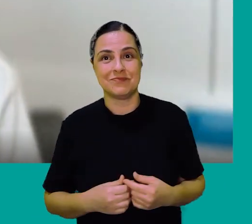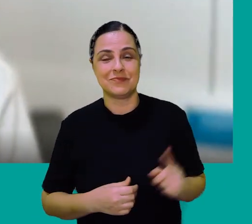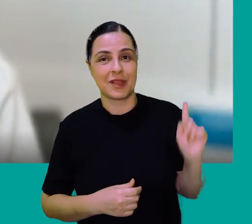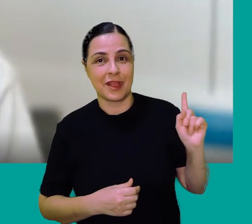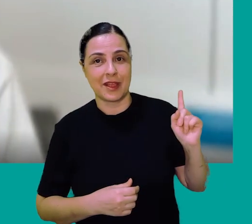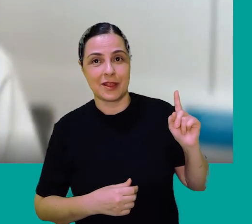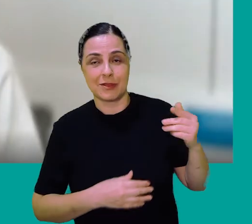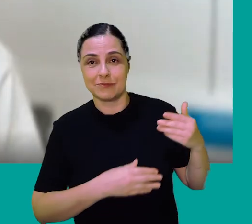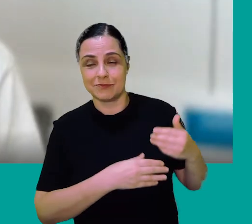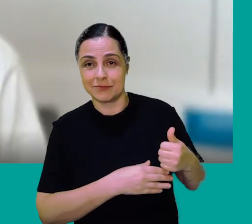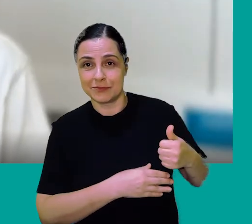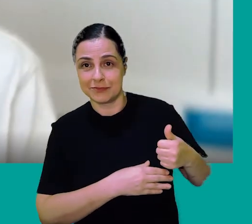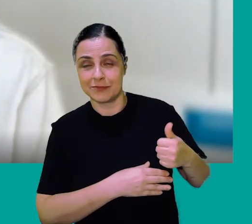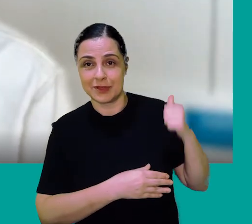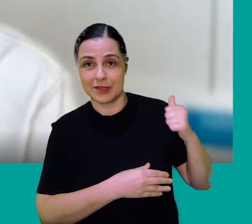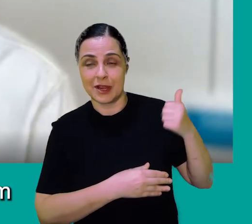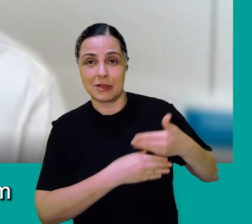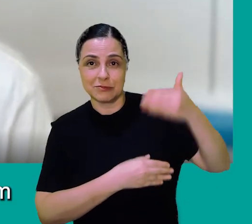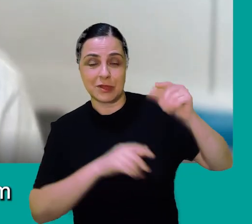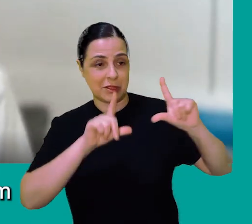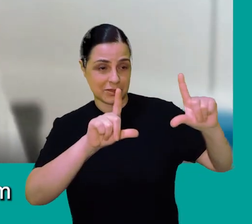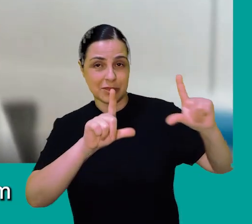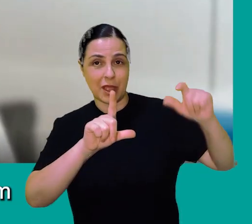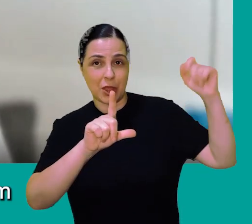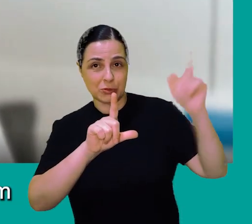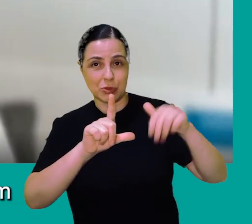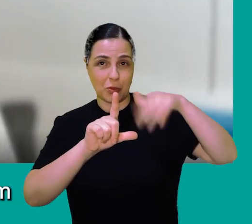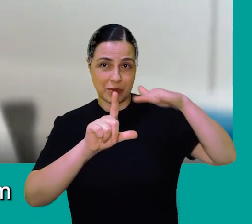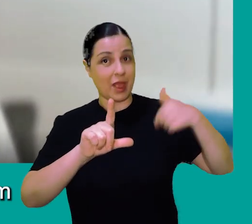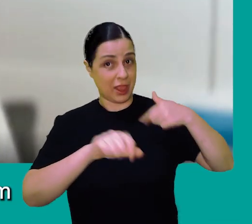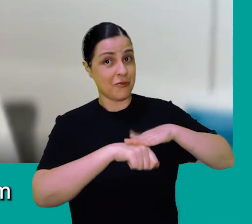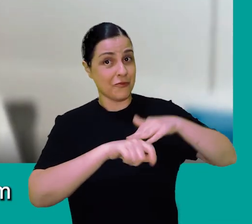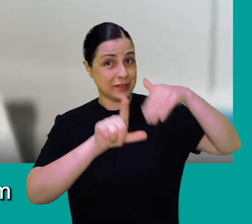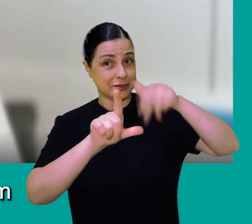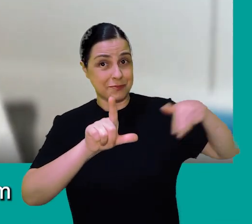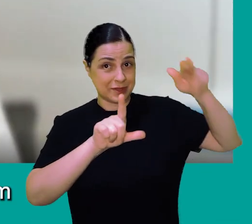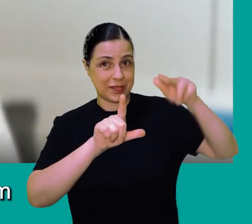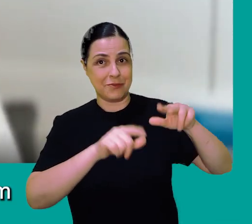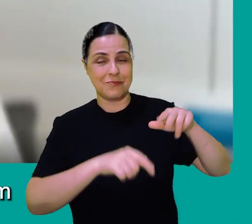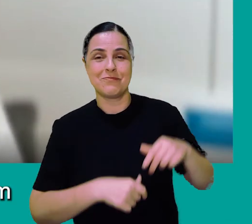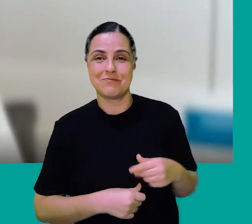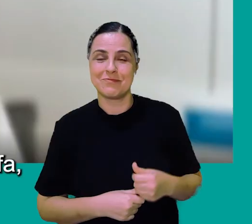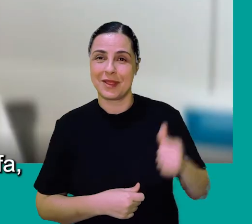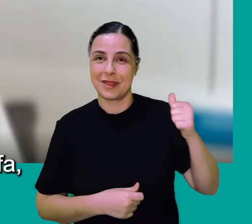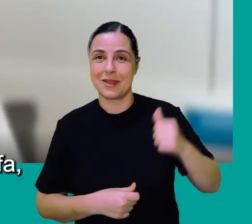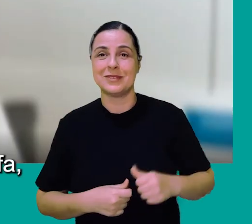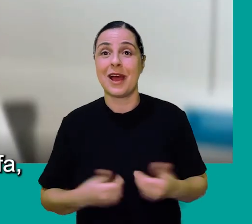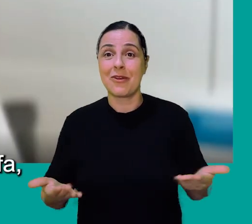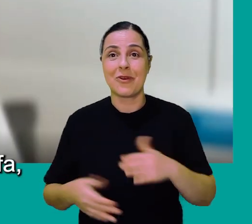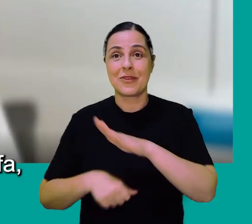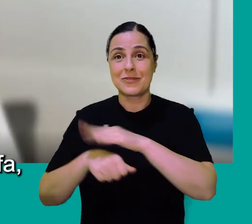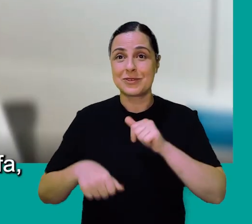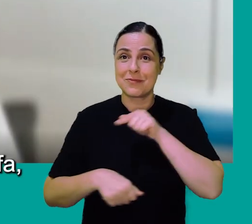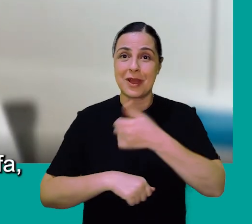uma tela pintada com um rio, um sol, que eu que pintei. Está aqui num cavalete, aqui atrás de mim. E vou passar a bola para